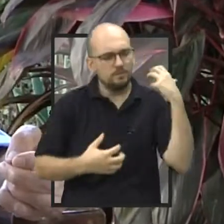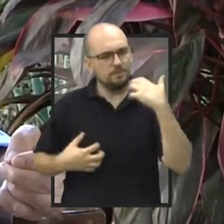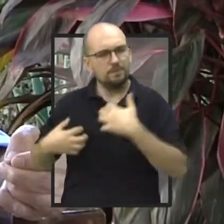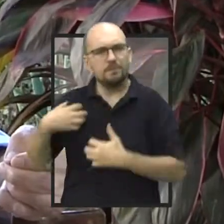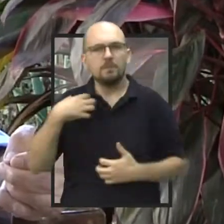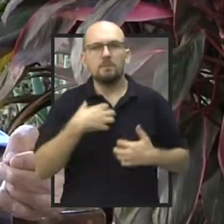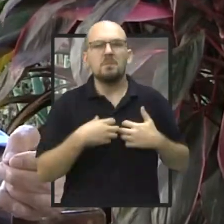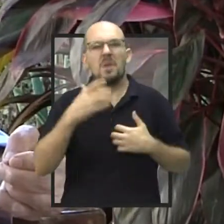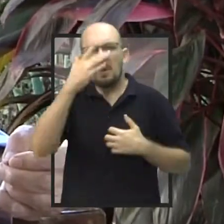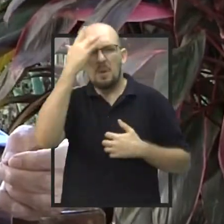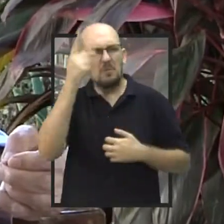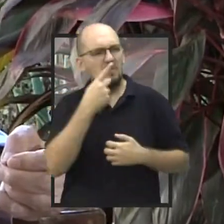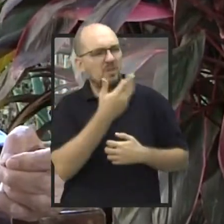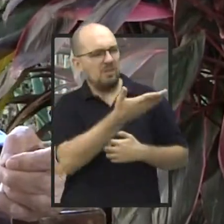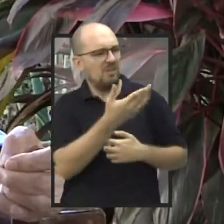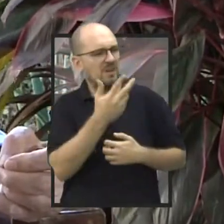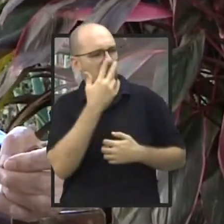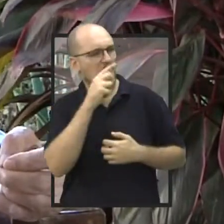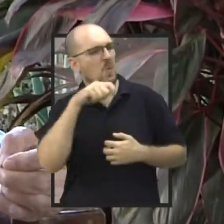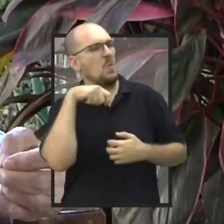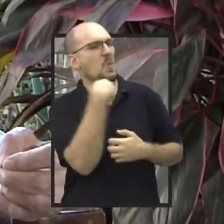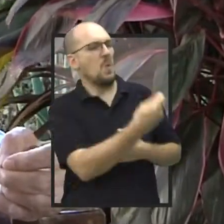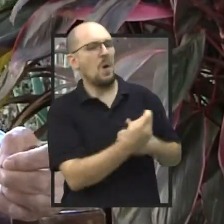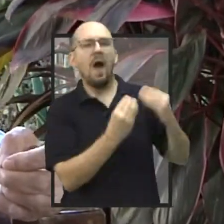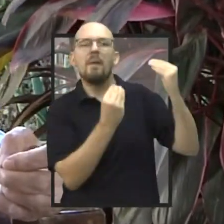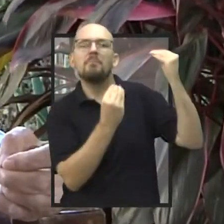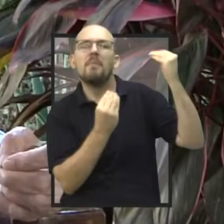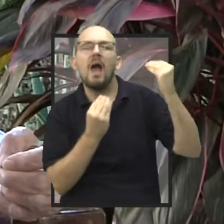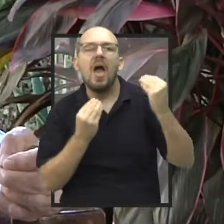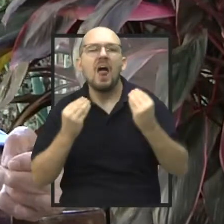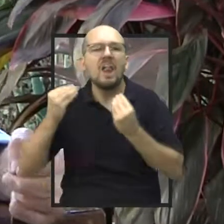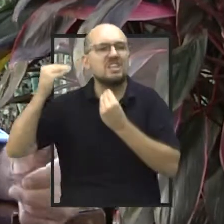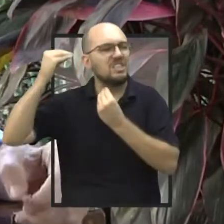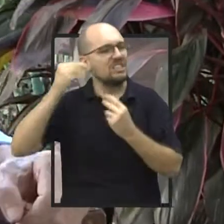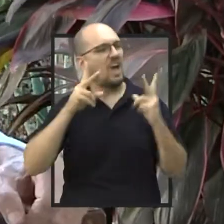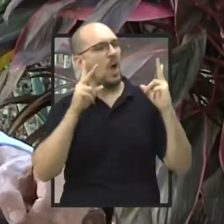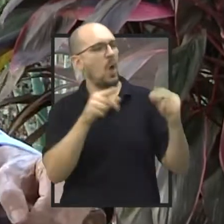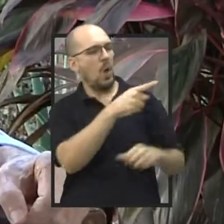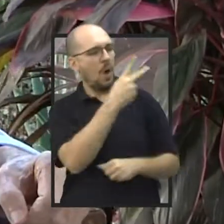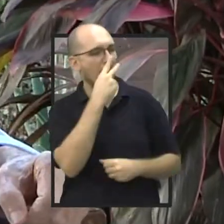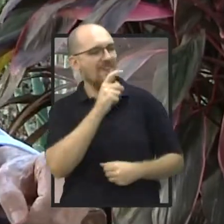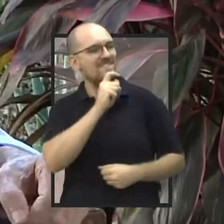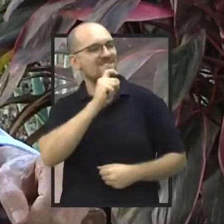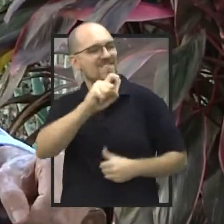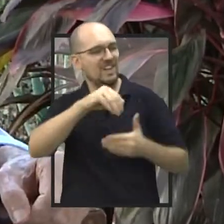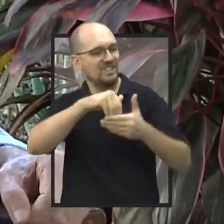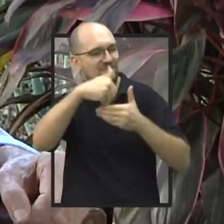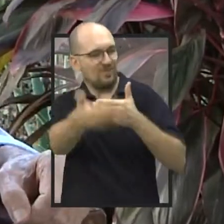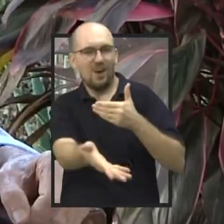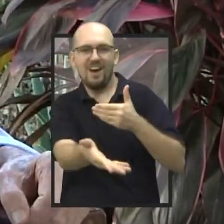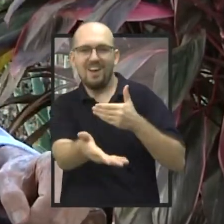dizerem que eu não passava de uma melancia, que eu era verde por fora e vermelho por dentro.